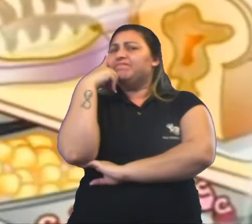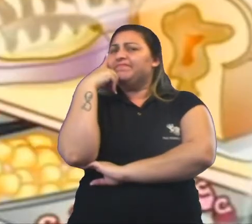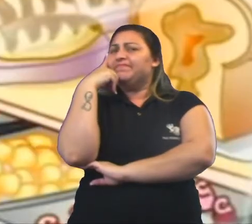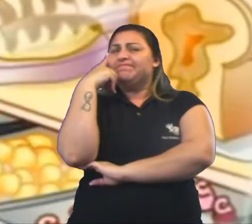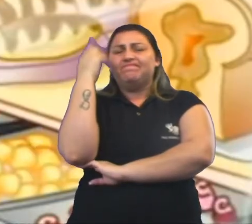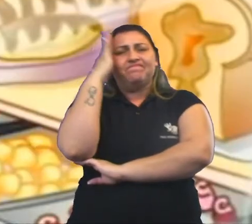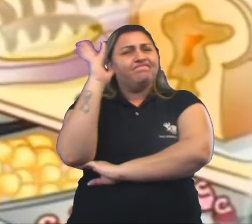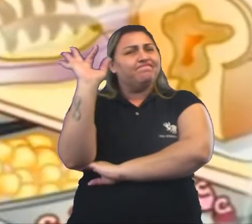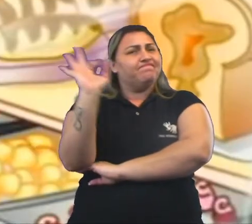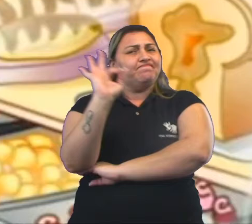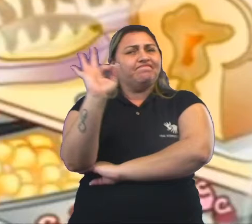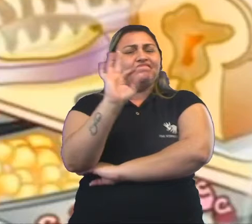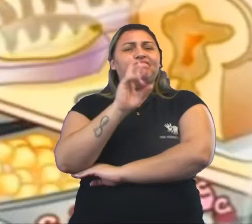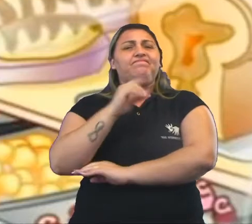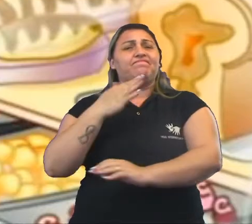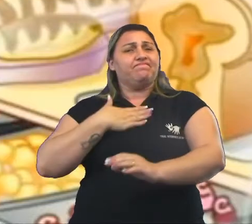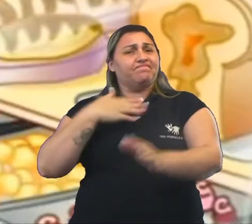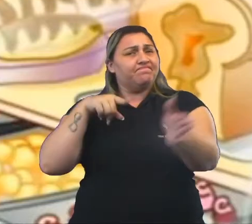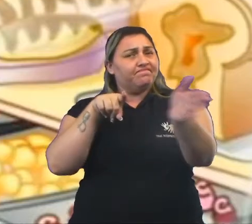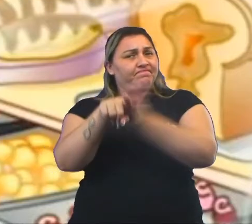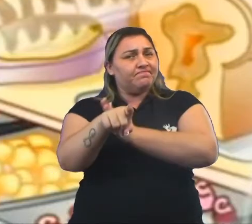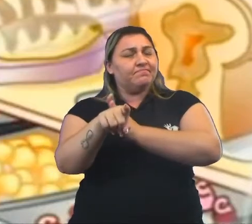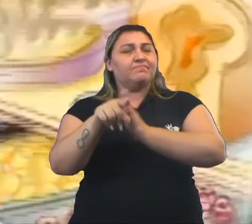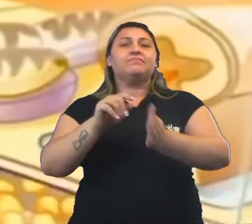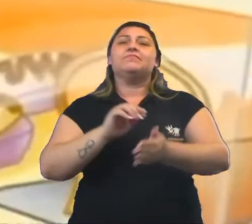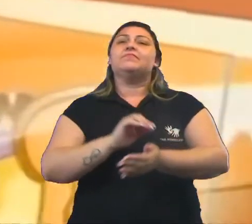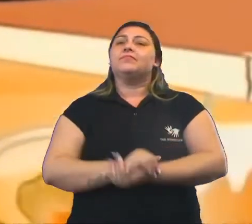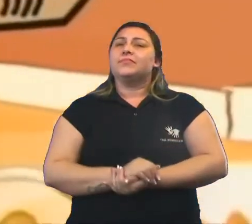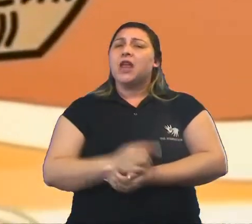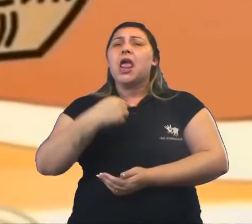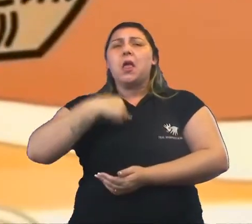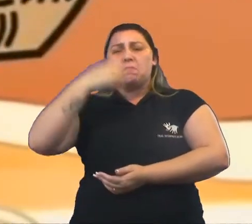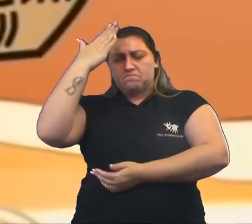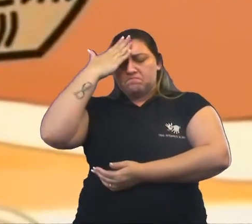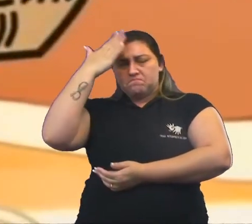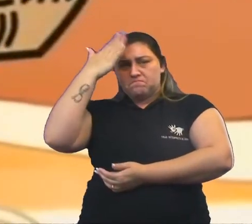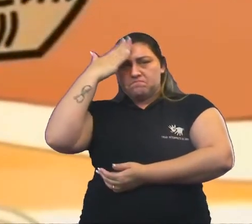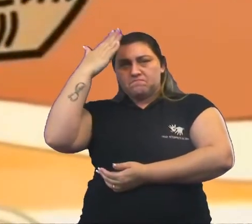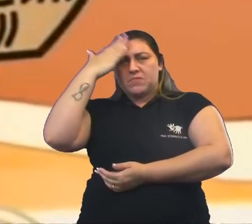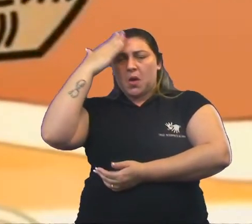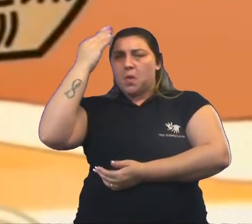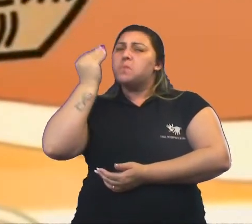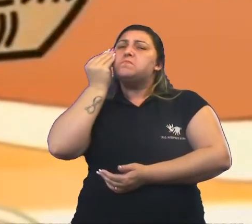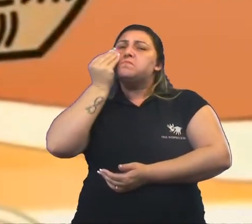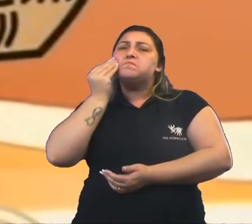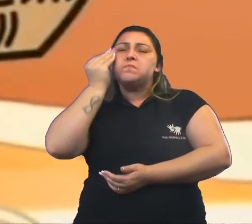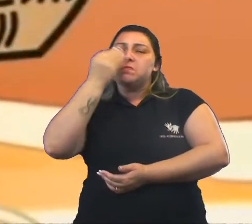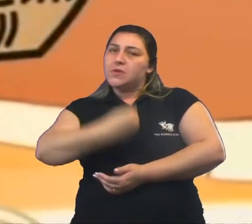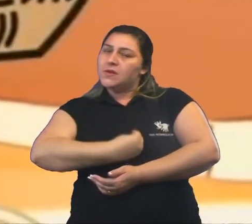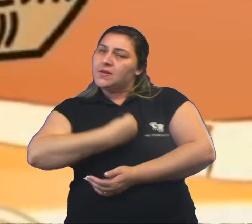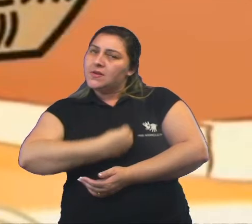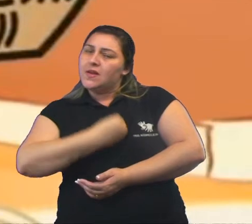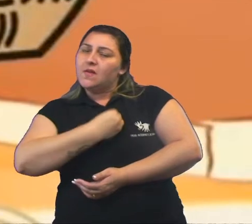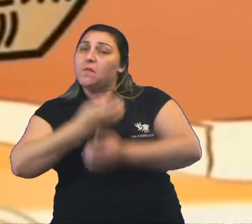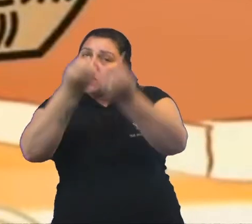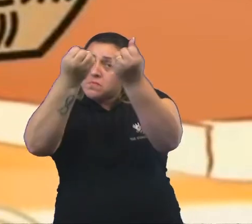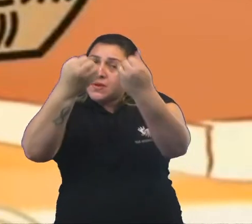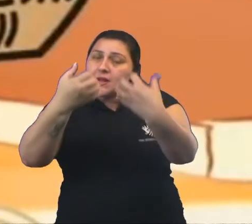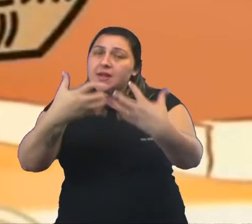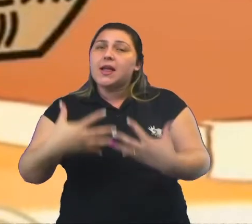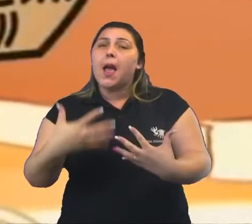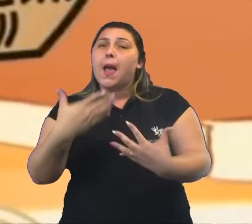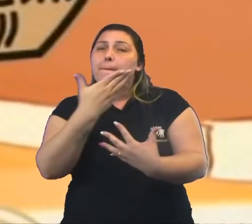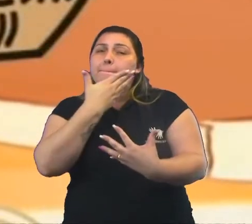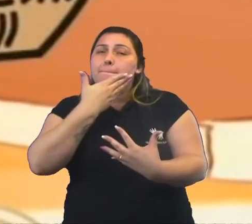Ninguém entende as minhas perguntas. Eu entendo, Kika. Tenho muita experiência de vida. Vou contar a minha